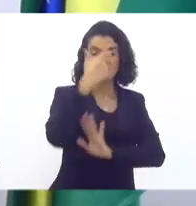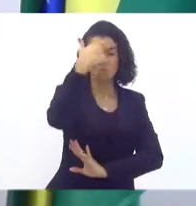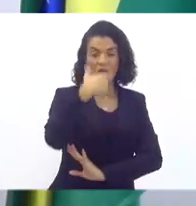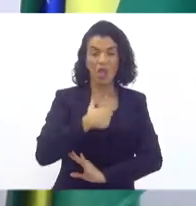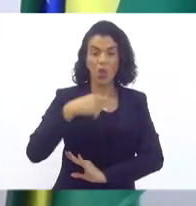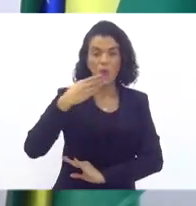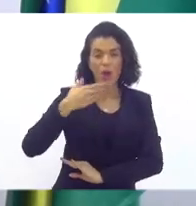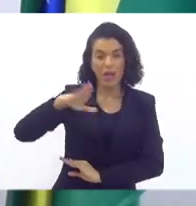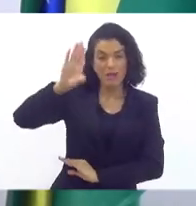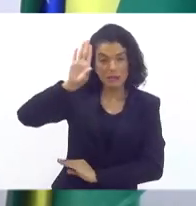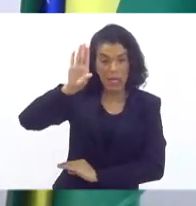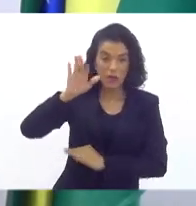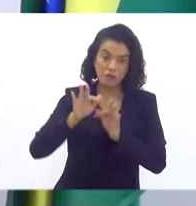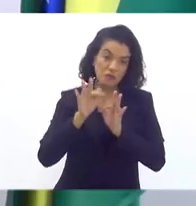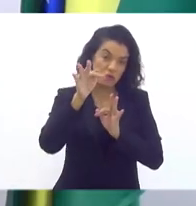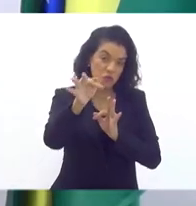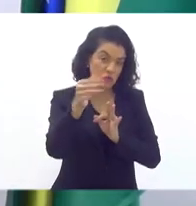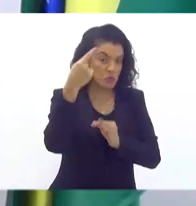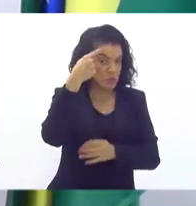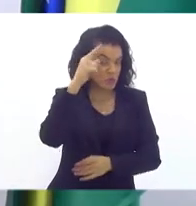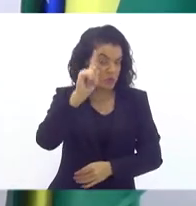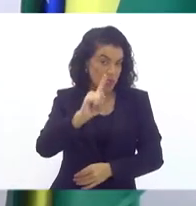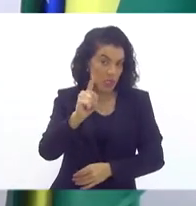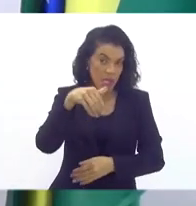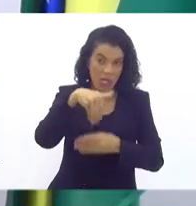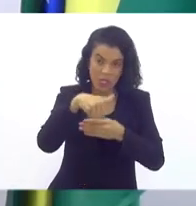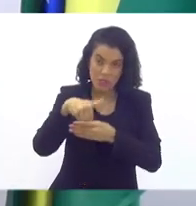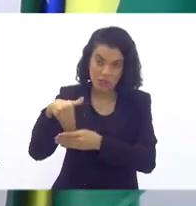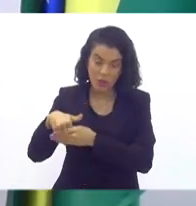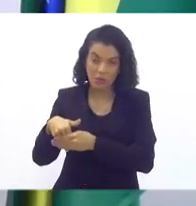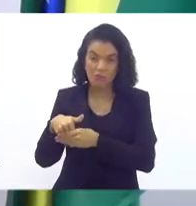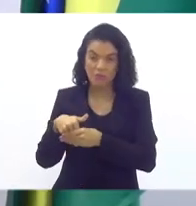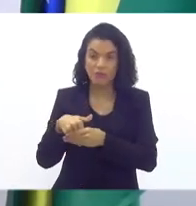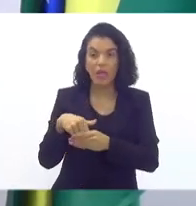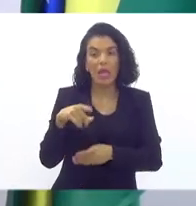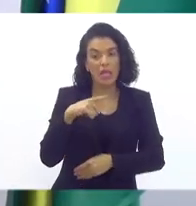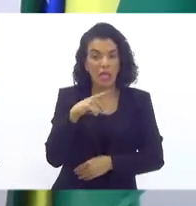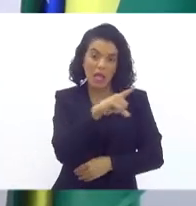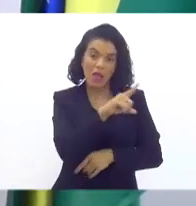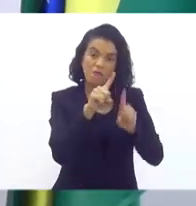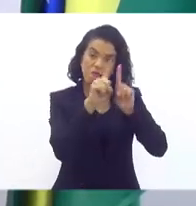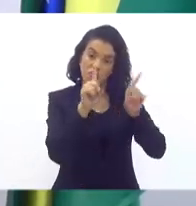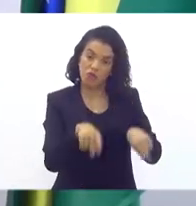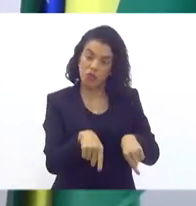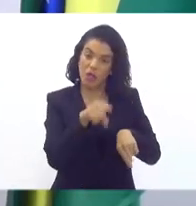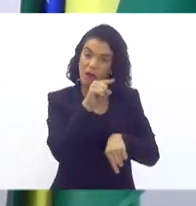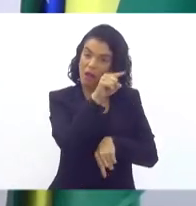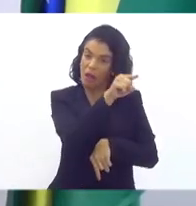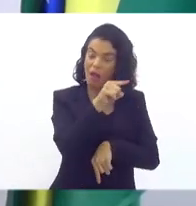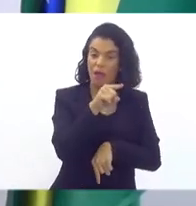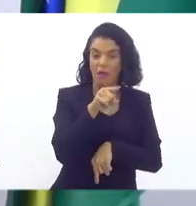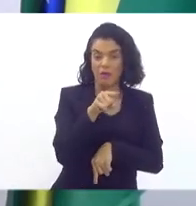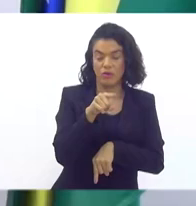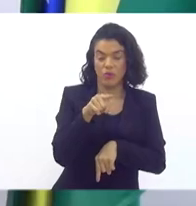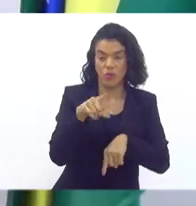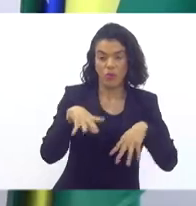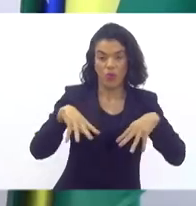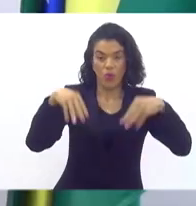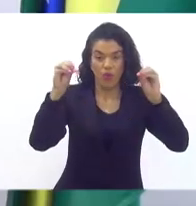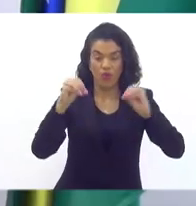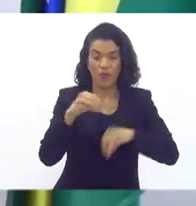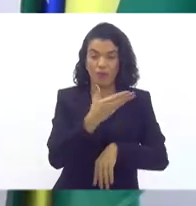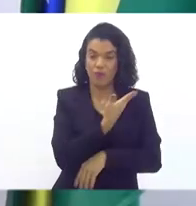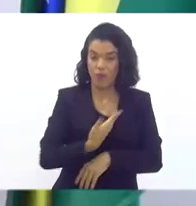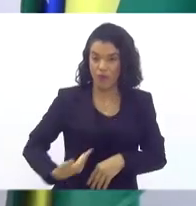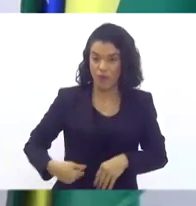sei se é candidato futuramente algum Plate eleitoral eu sei que ele tá nomeado no gabinete lá no Guanabara mas ele se coloca